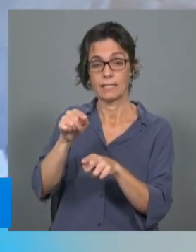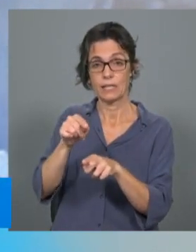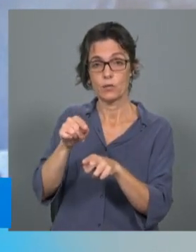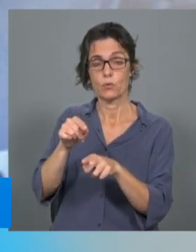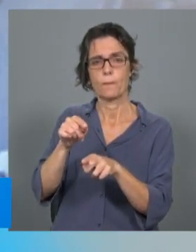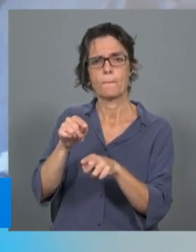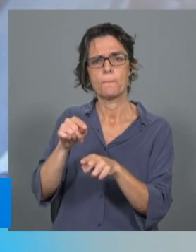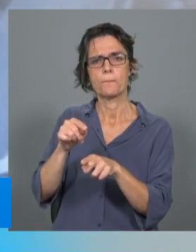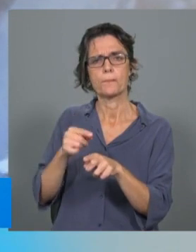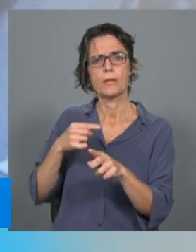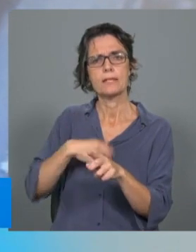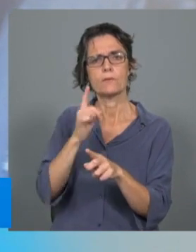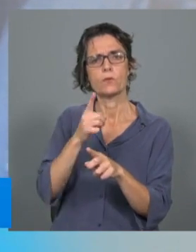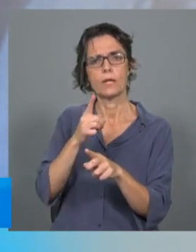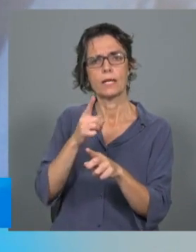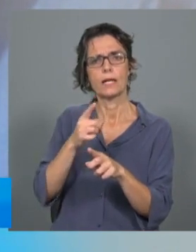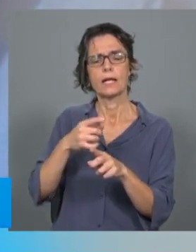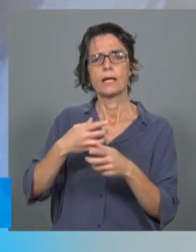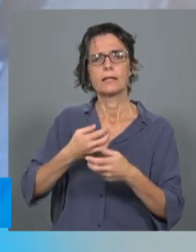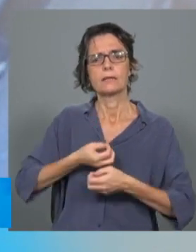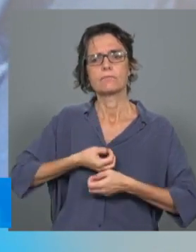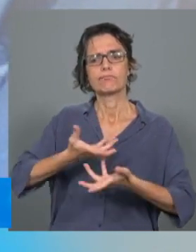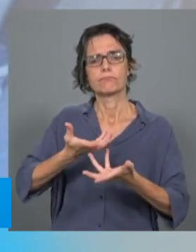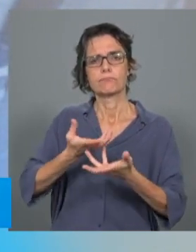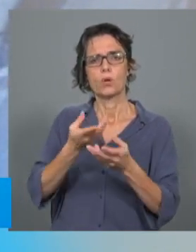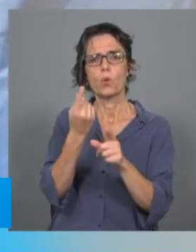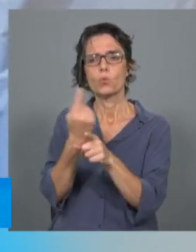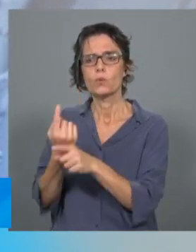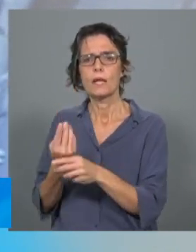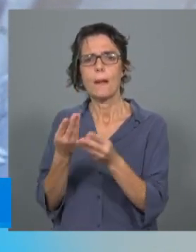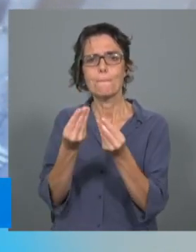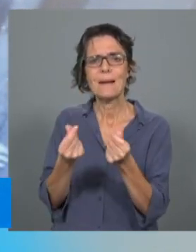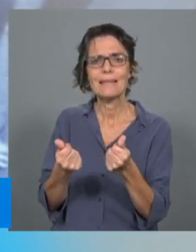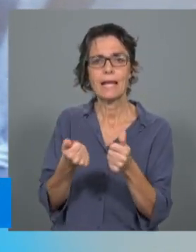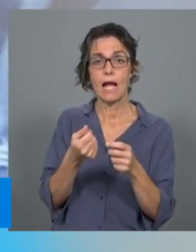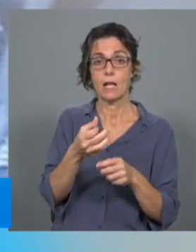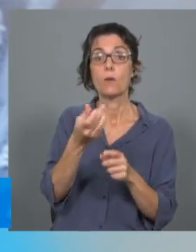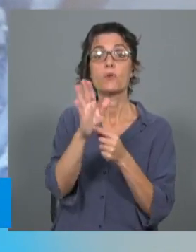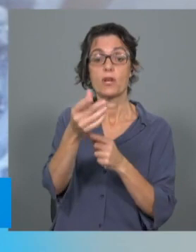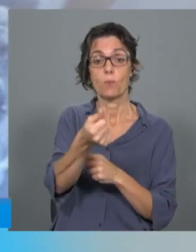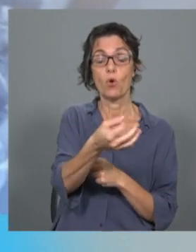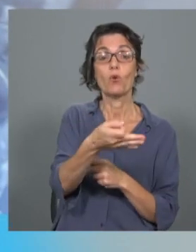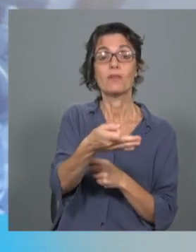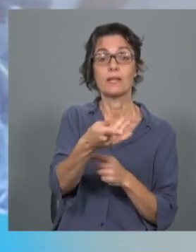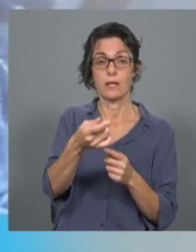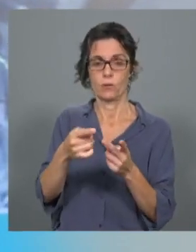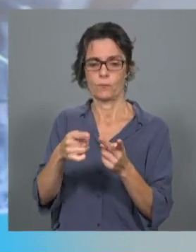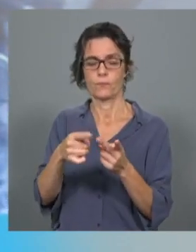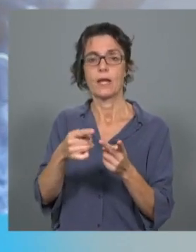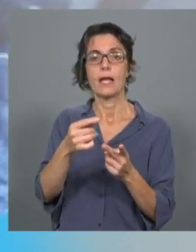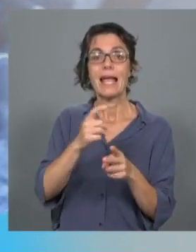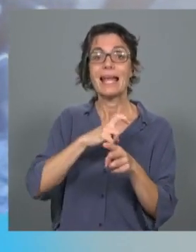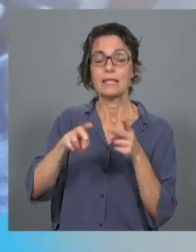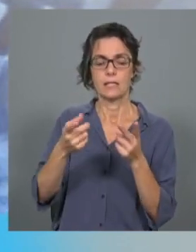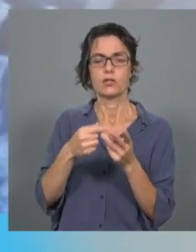não apenas dos bens materiais, e concretamente ele utiliza a palavra dinheiro, mas também das energias, dos talentos, dos